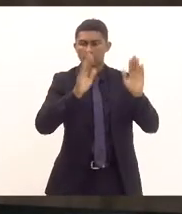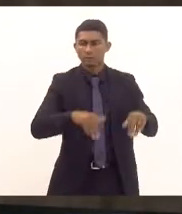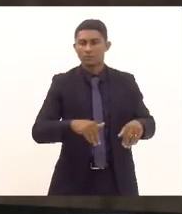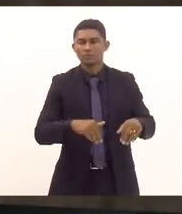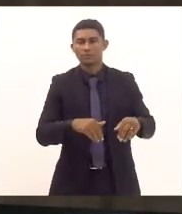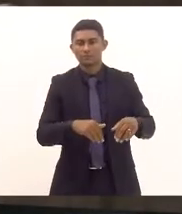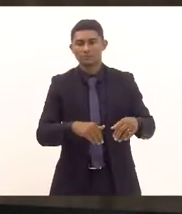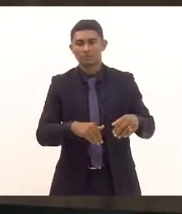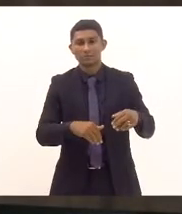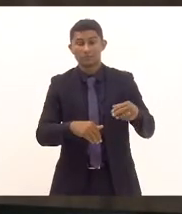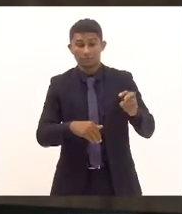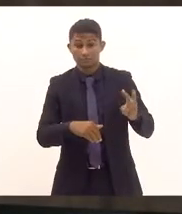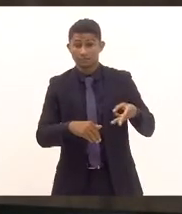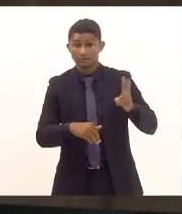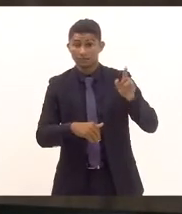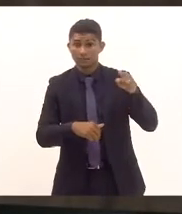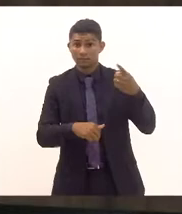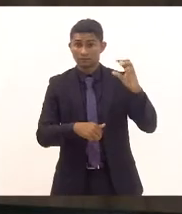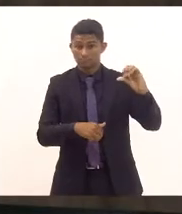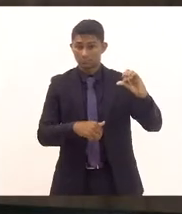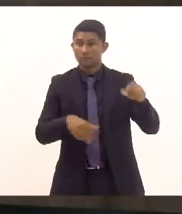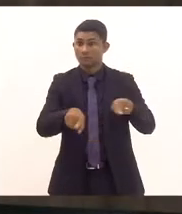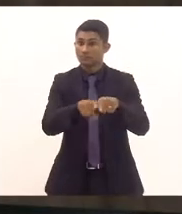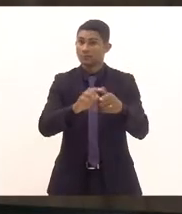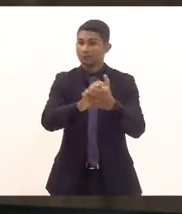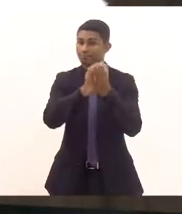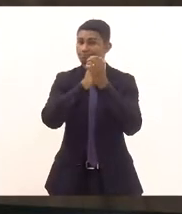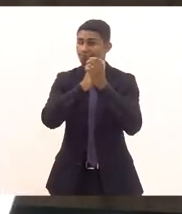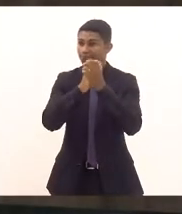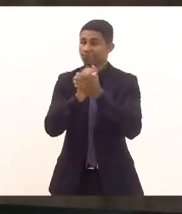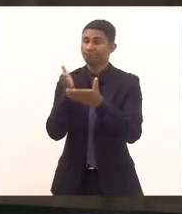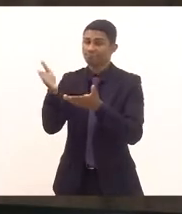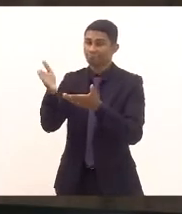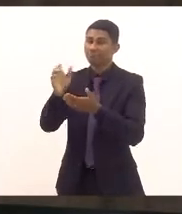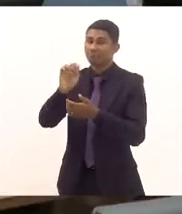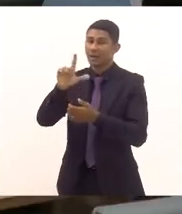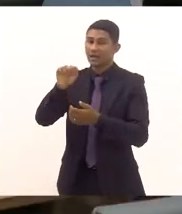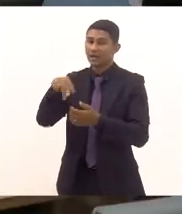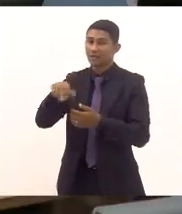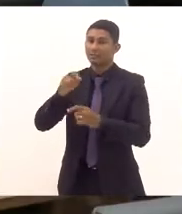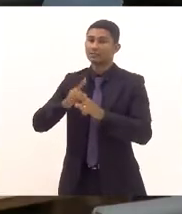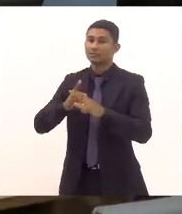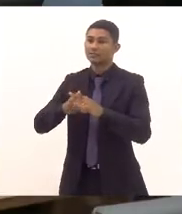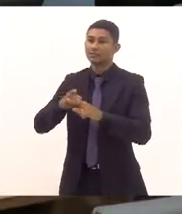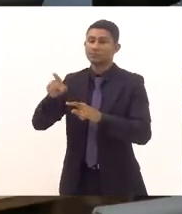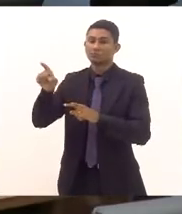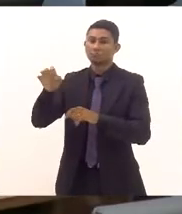15:19 já saudando a deputada Alana pelo seu projeto